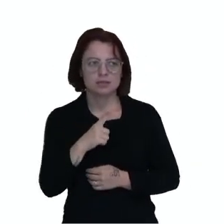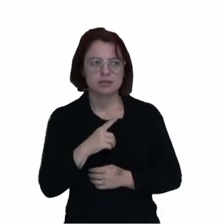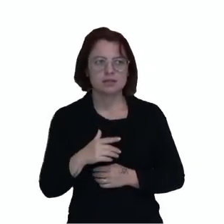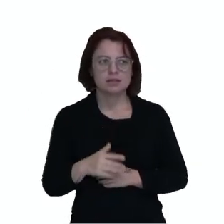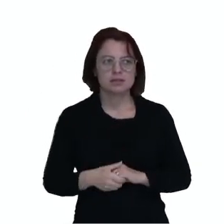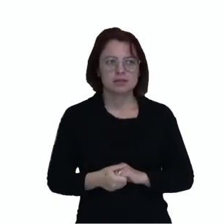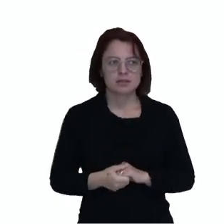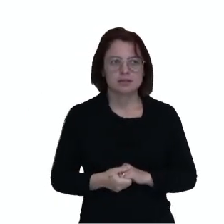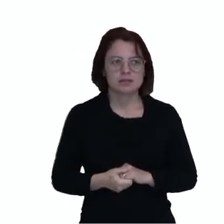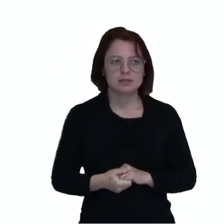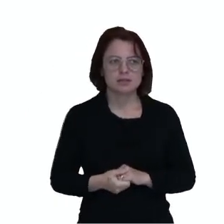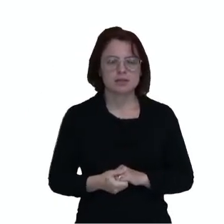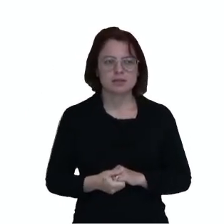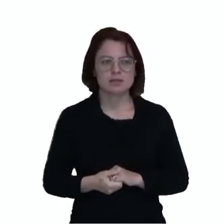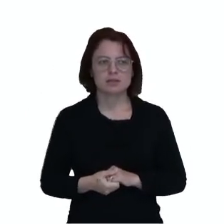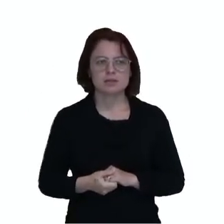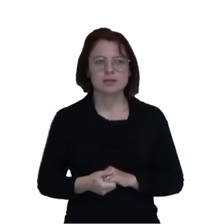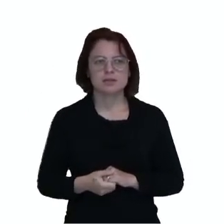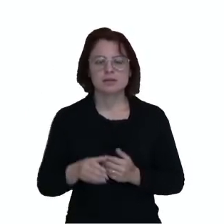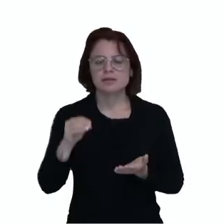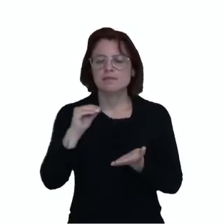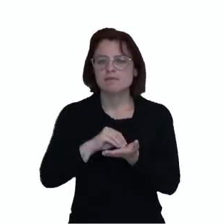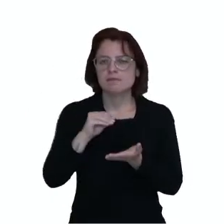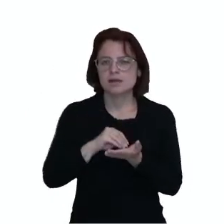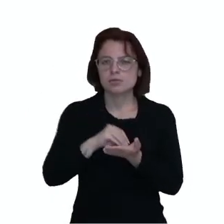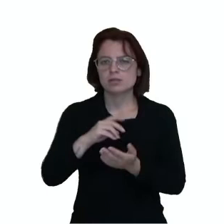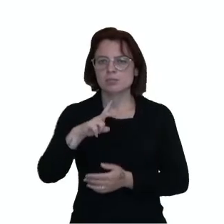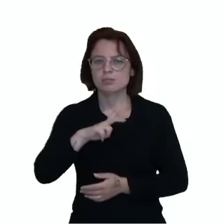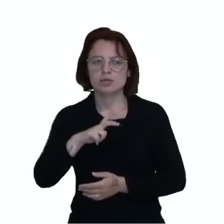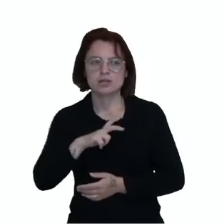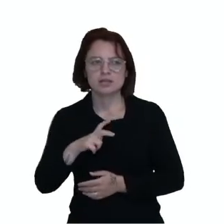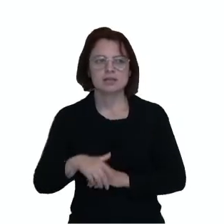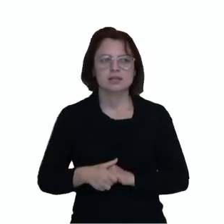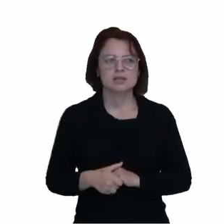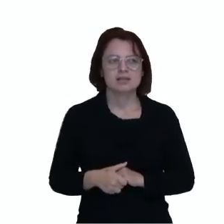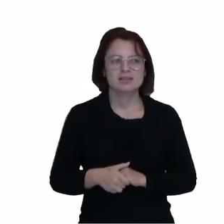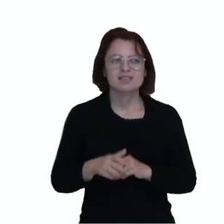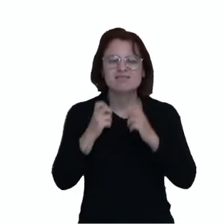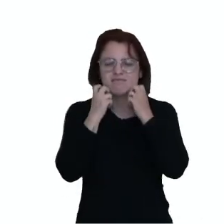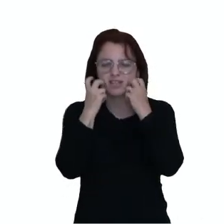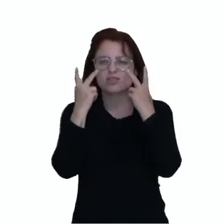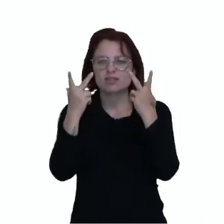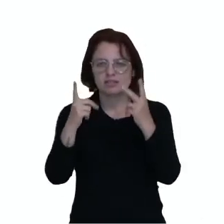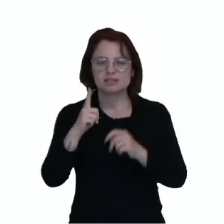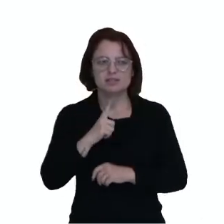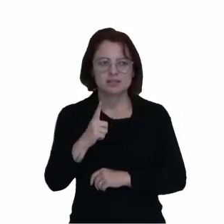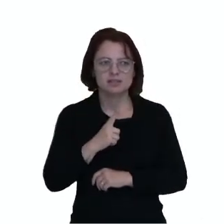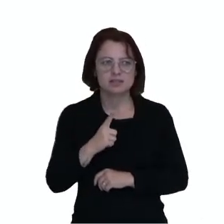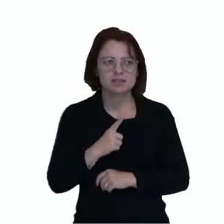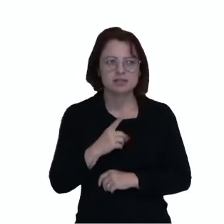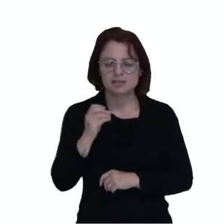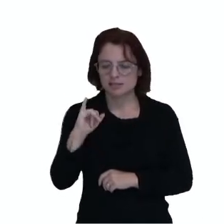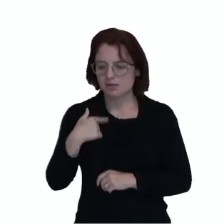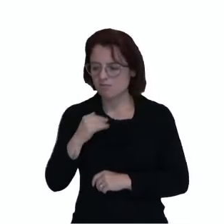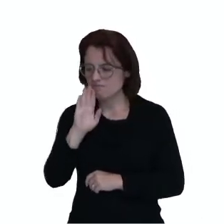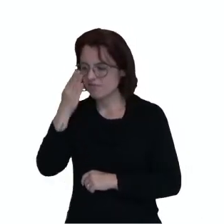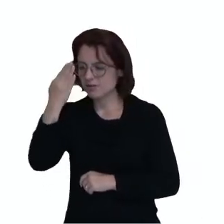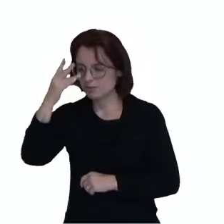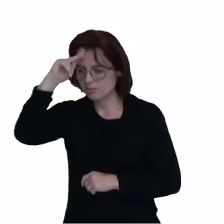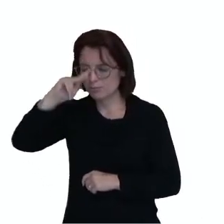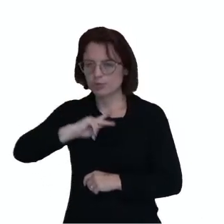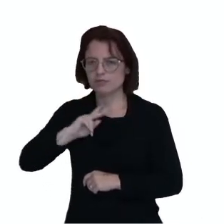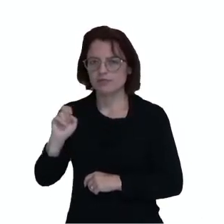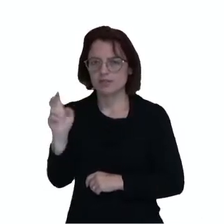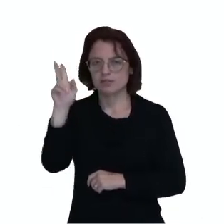às vezes, né? Falta de moralidade, indecoroso, que é vergonhoso, né, quando eu estou traindo os valores que eu